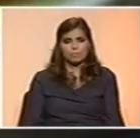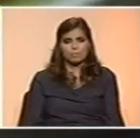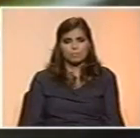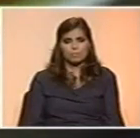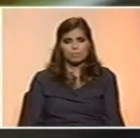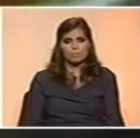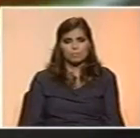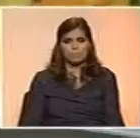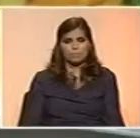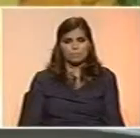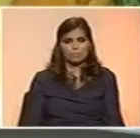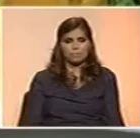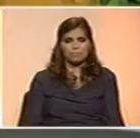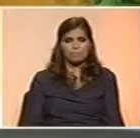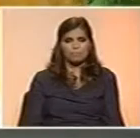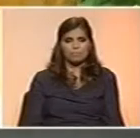It's hard to